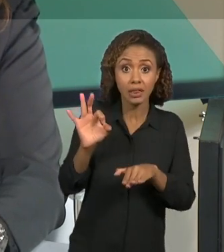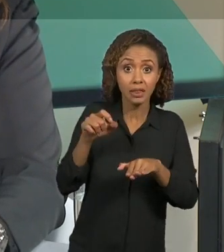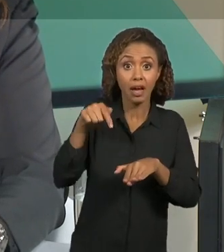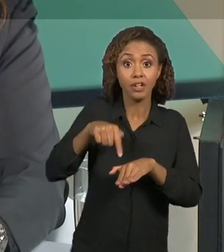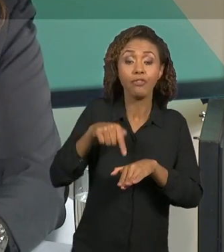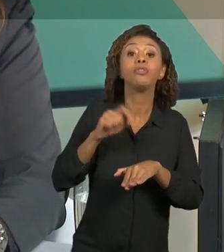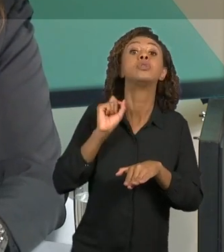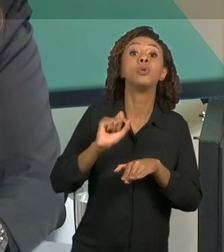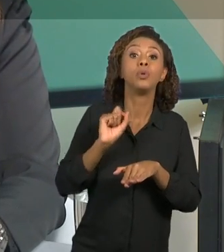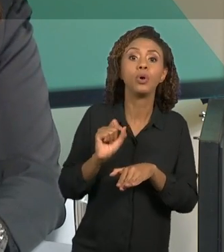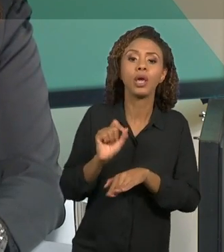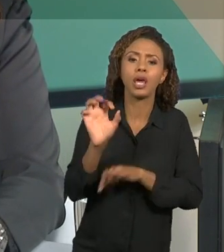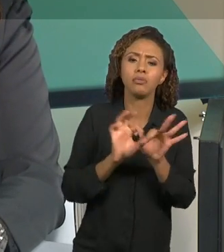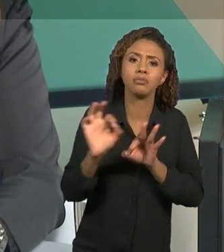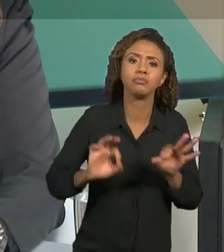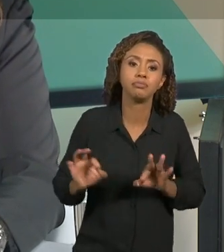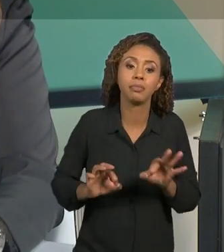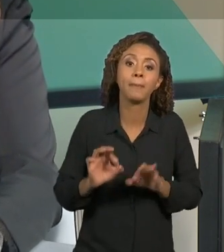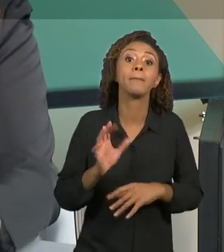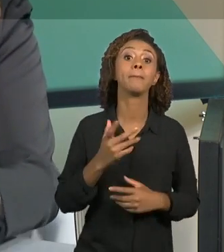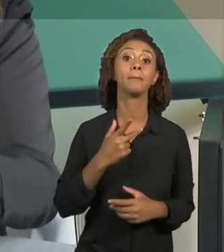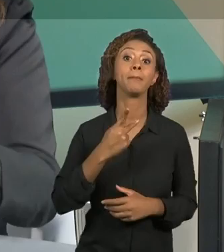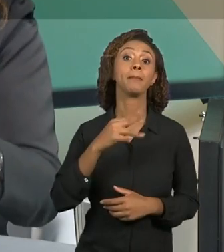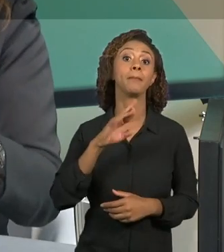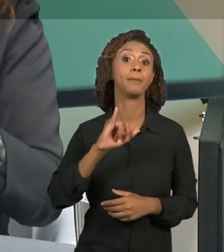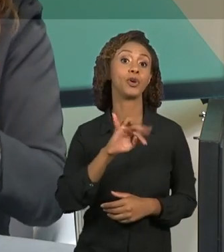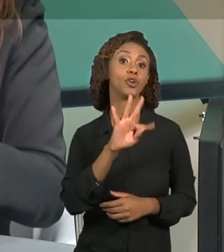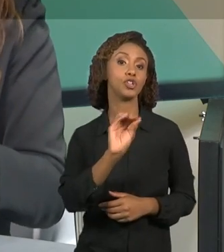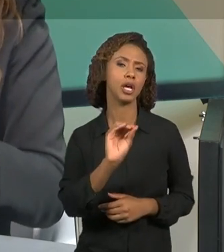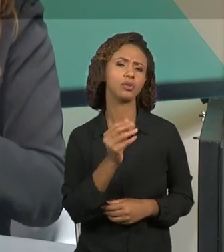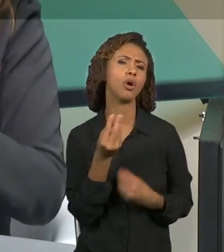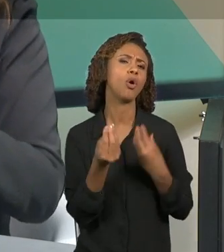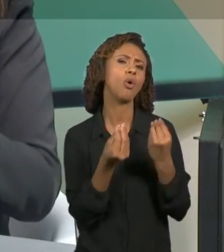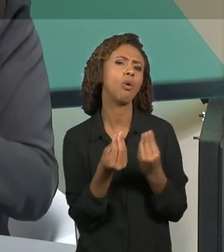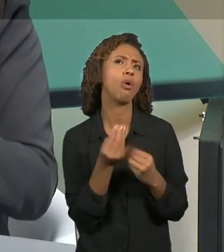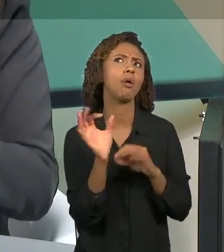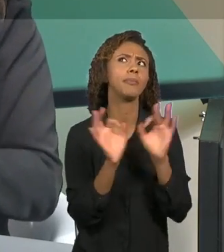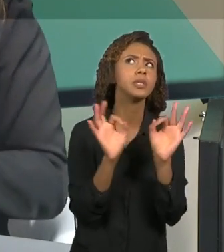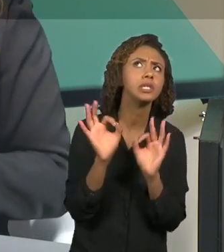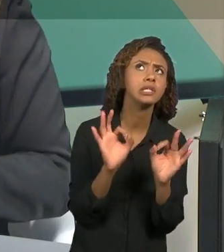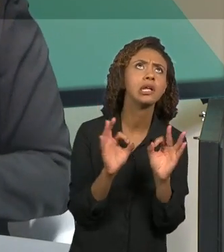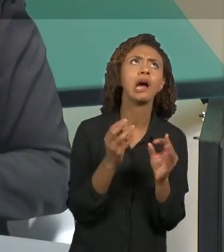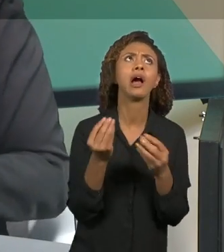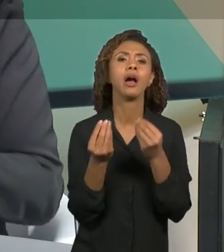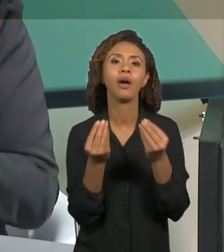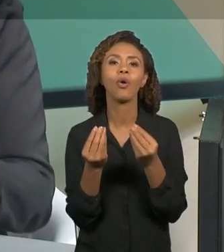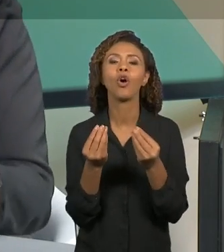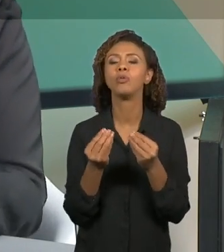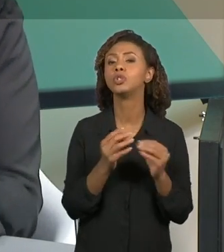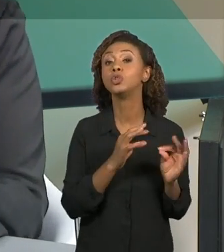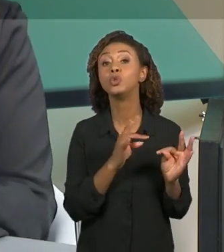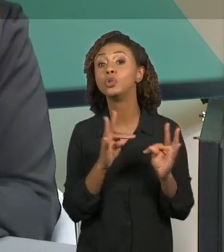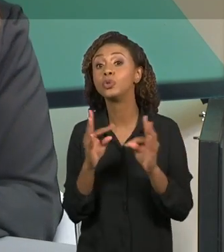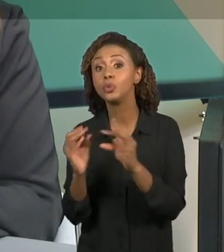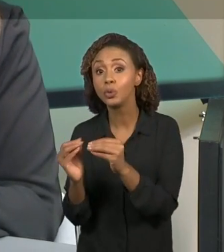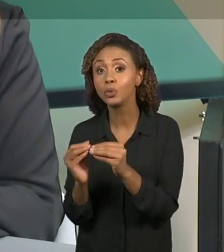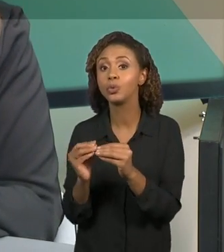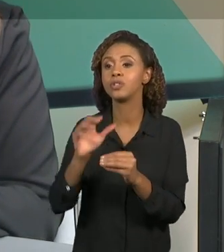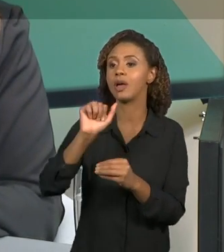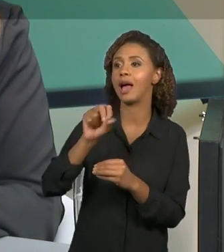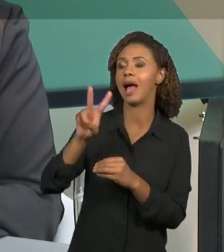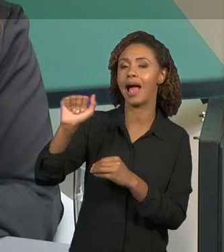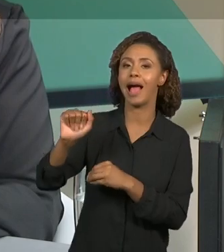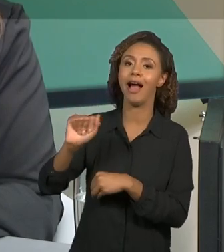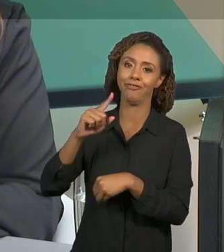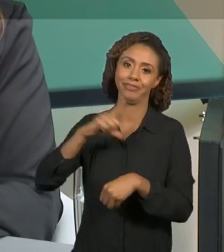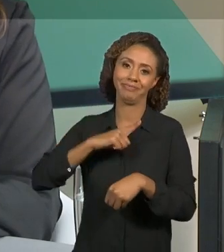trabalhar com apresentação de um projeto tá como que vai ser essa apresentação como que é esse projeto a gente vai discutir tudo isso no nosso ambiente